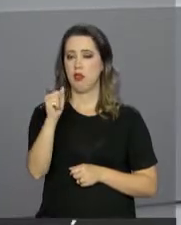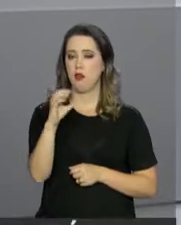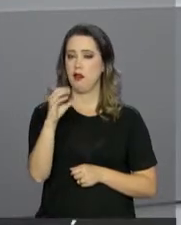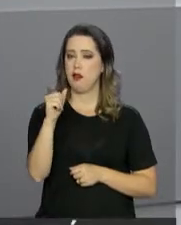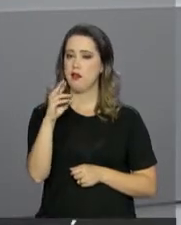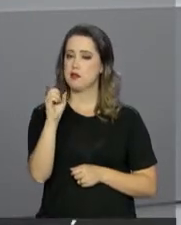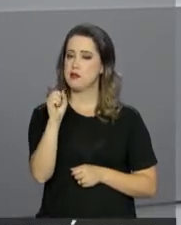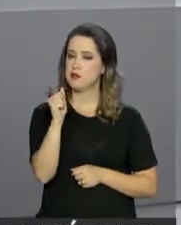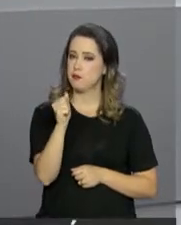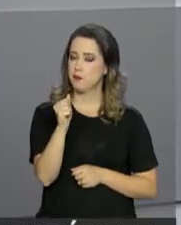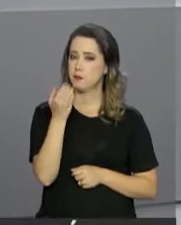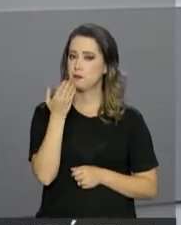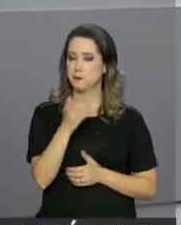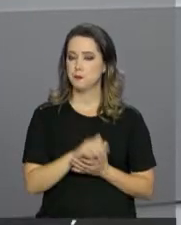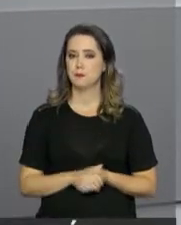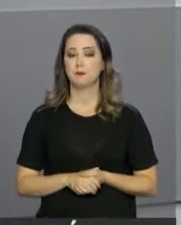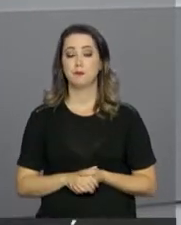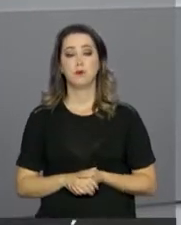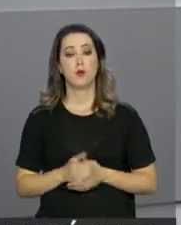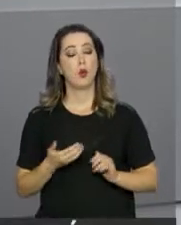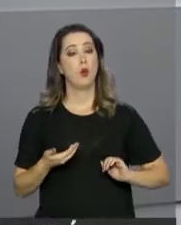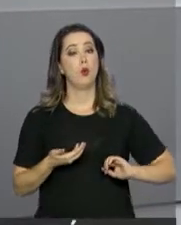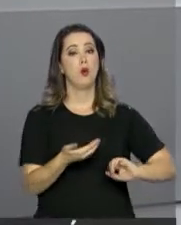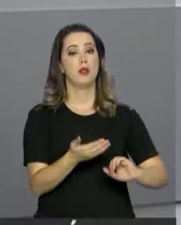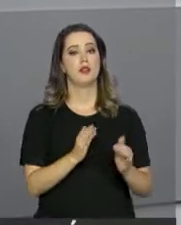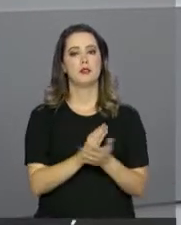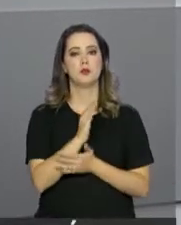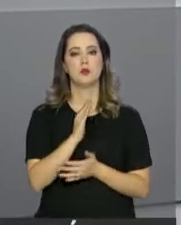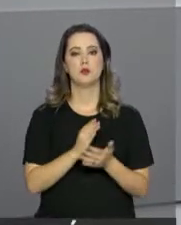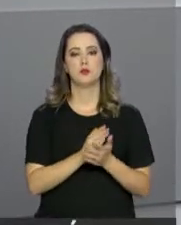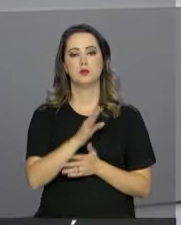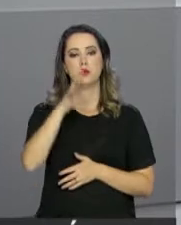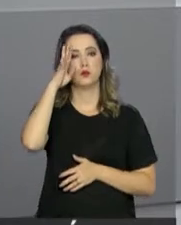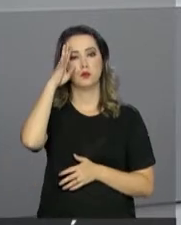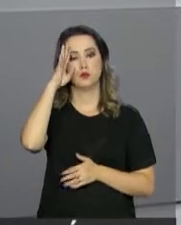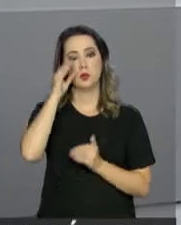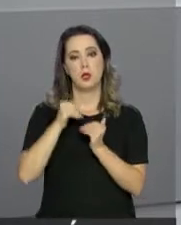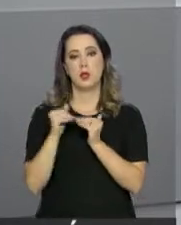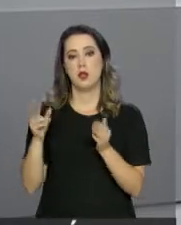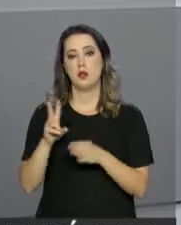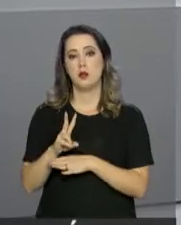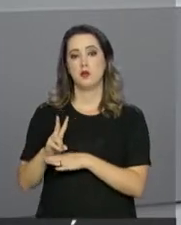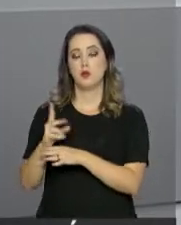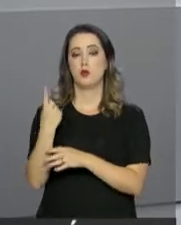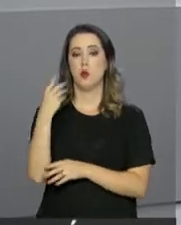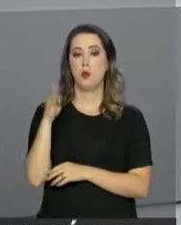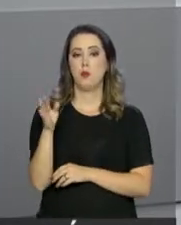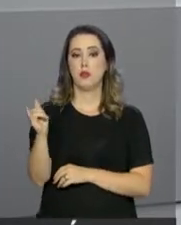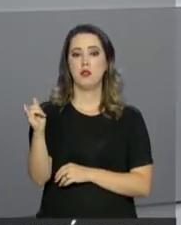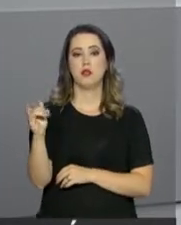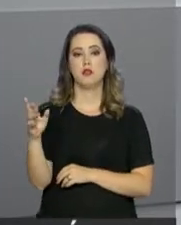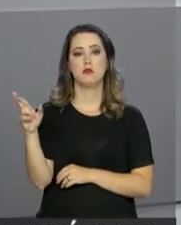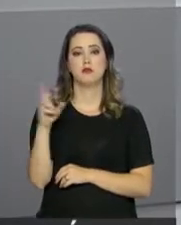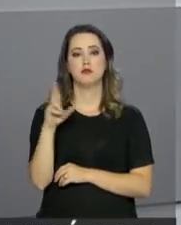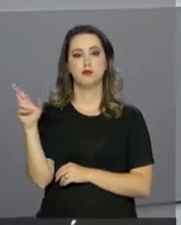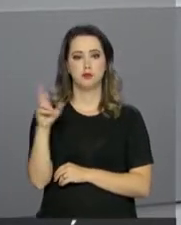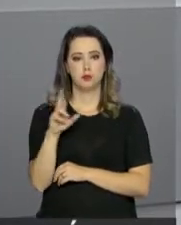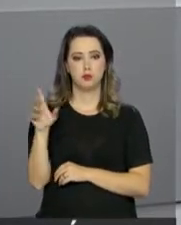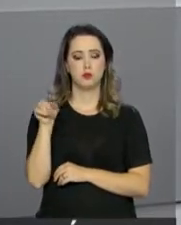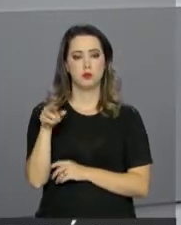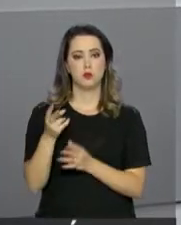congresso nacional aprovou nesta quarta-feira um projeto que abre crédito no valor de 1 bilhão 160 milhões de reais